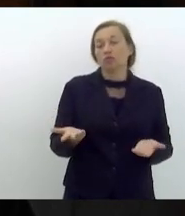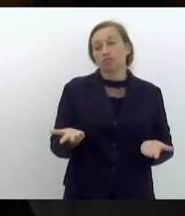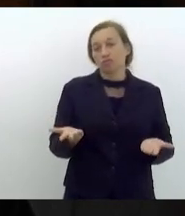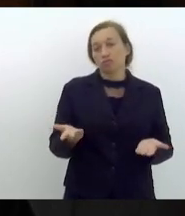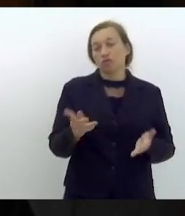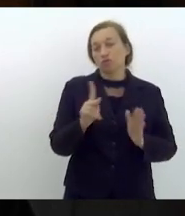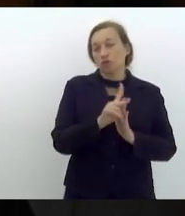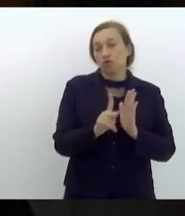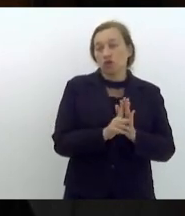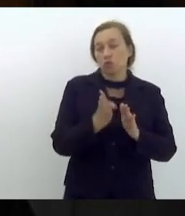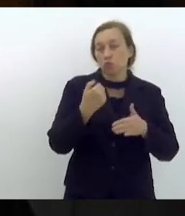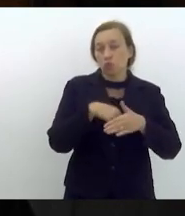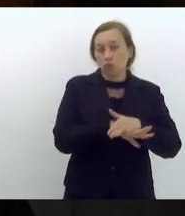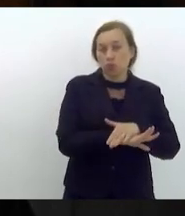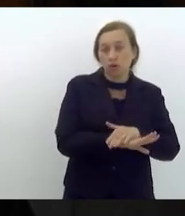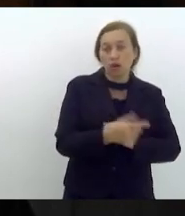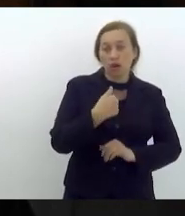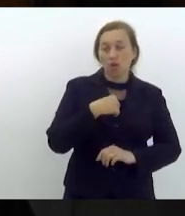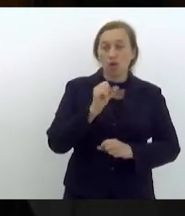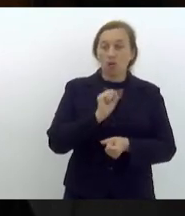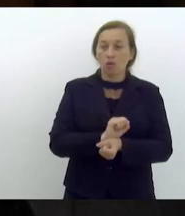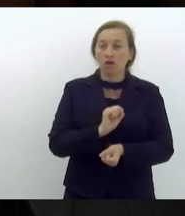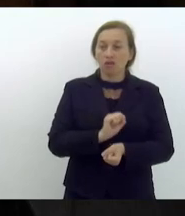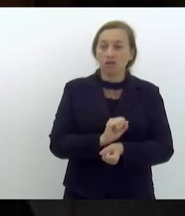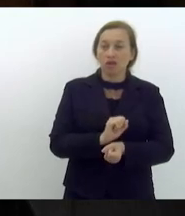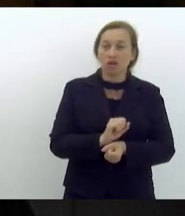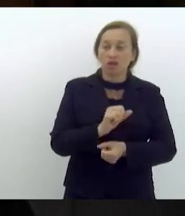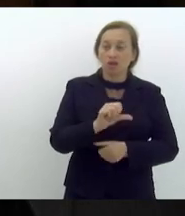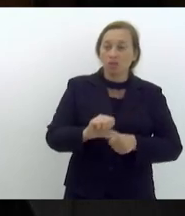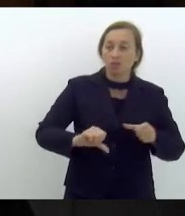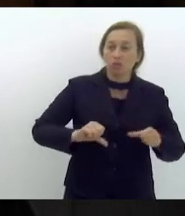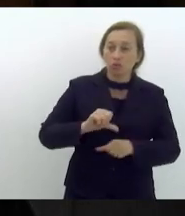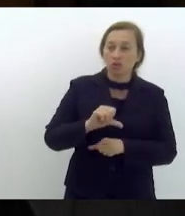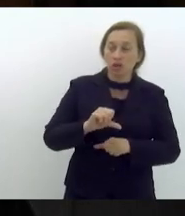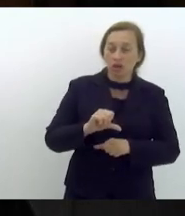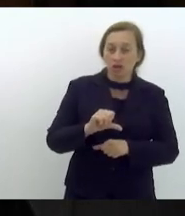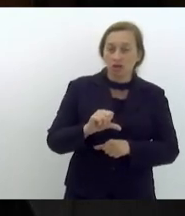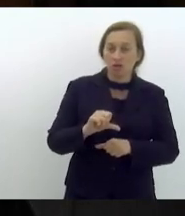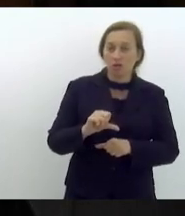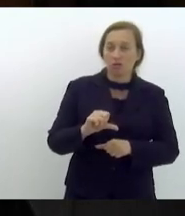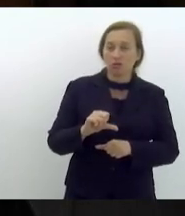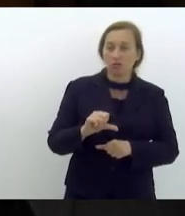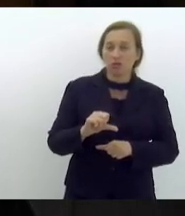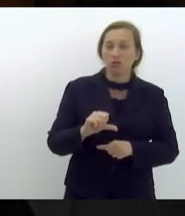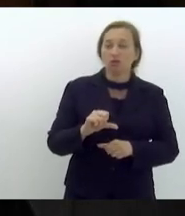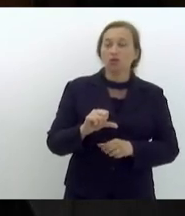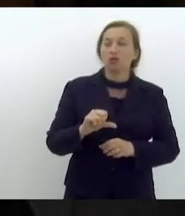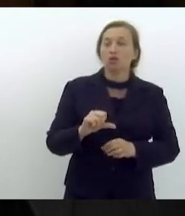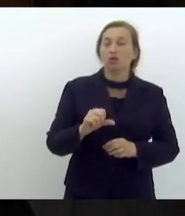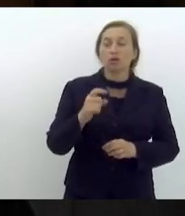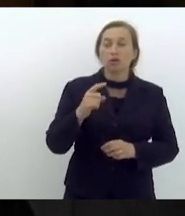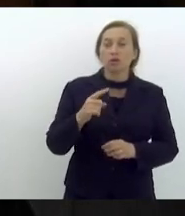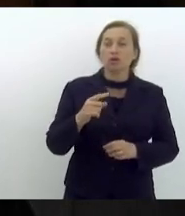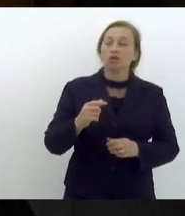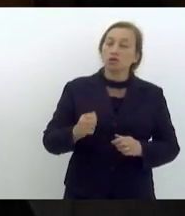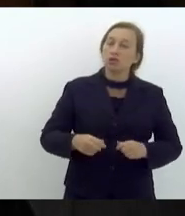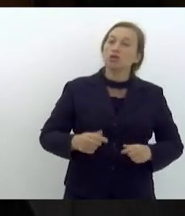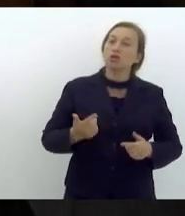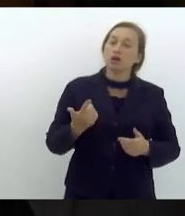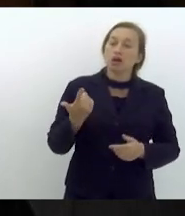eu esperei mudar o ano e já reapresentei o projeto eu só persistente